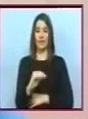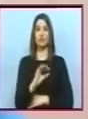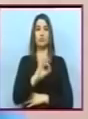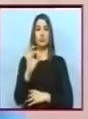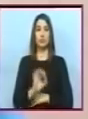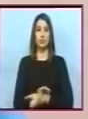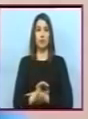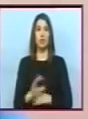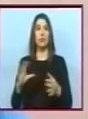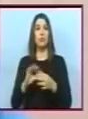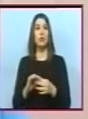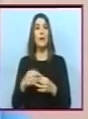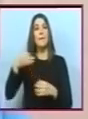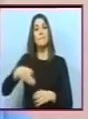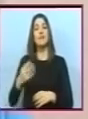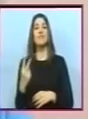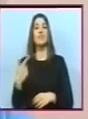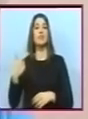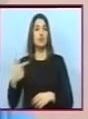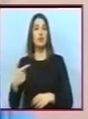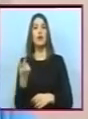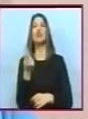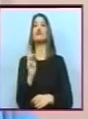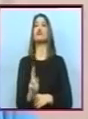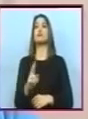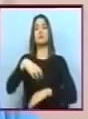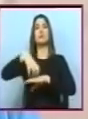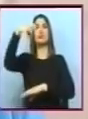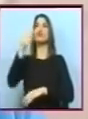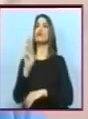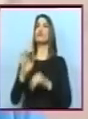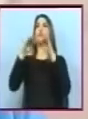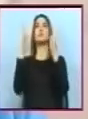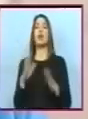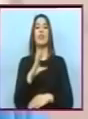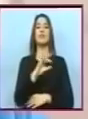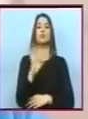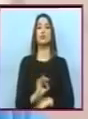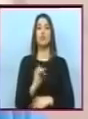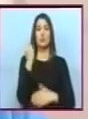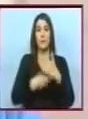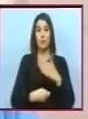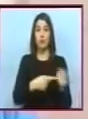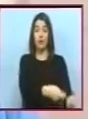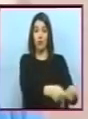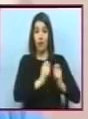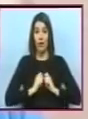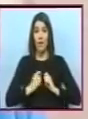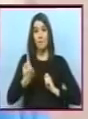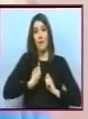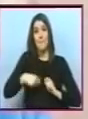incidir sobre o VPT dos prédios, valor patrimonial tributário, o que significa que para herdar é preciso pagar.